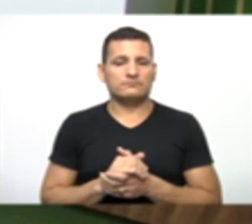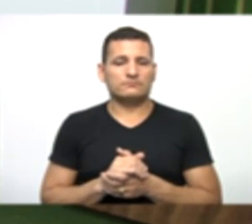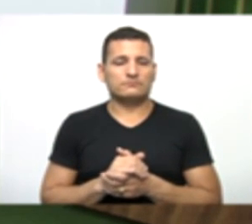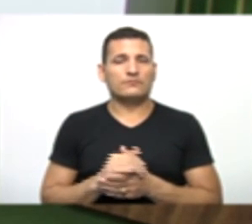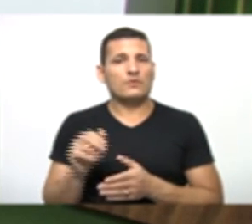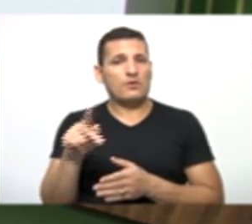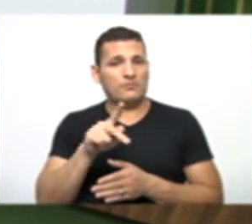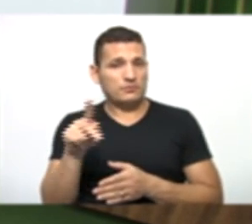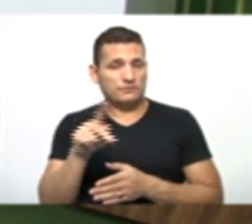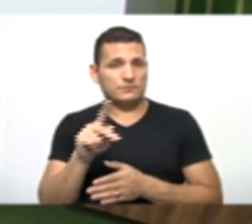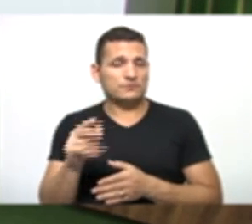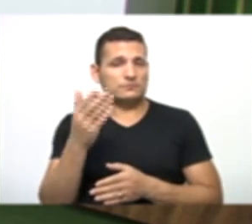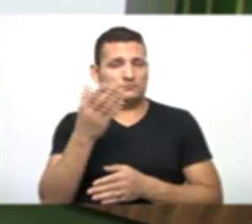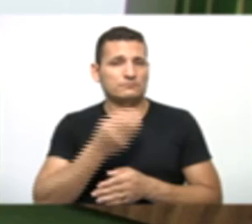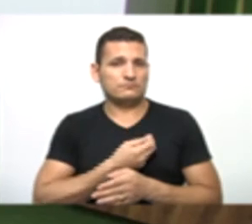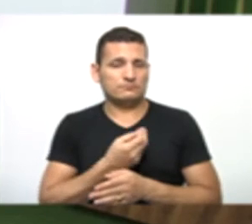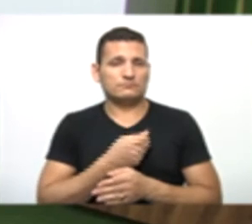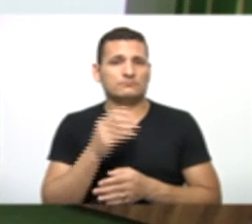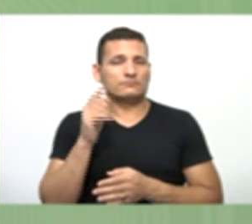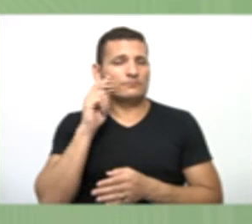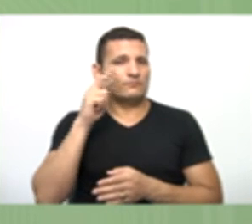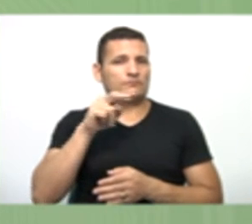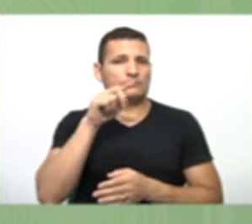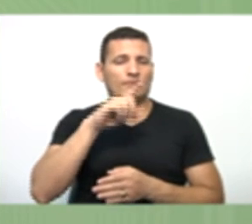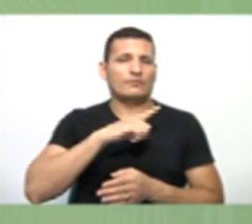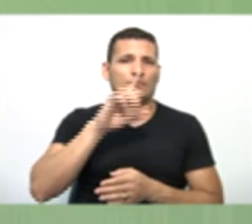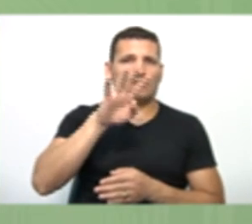só observar que foi distribuída uma planilha que você já